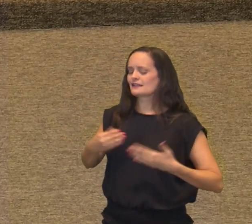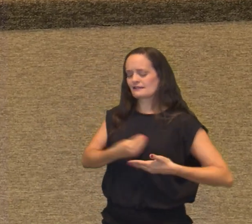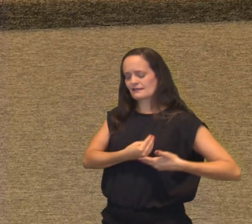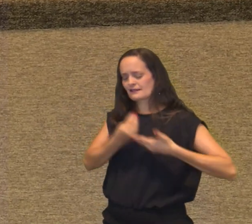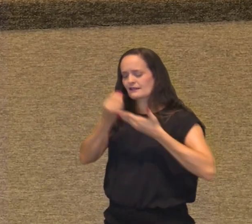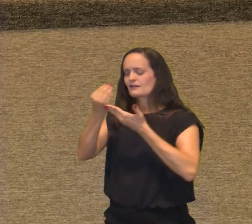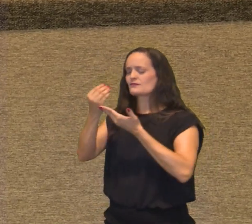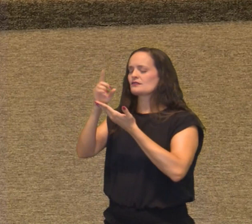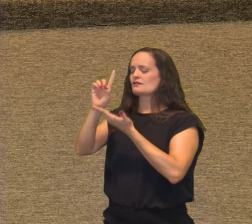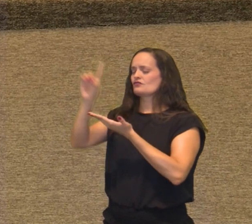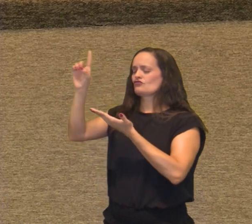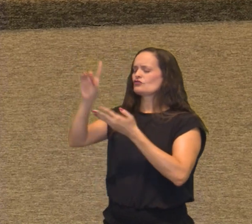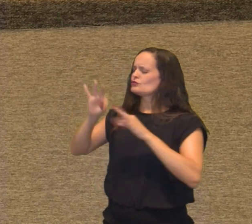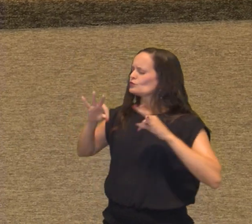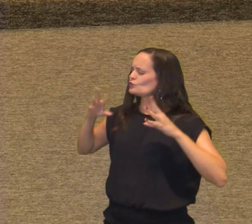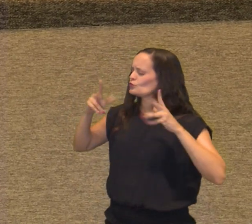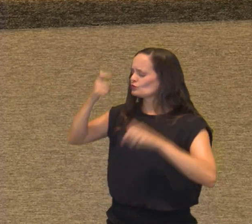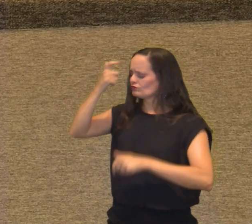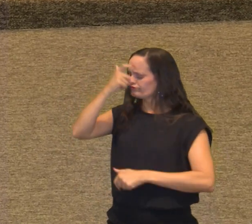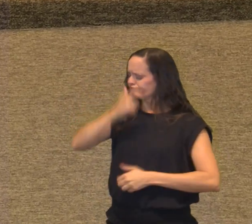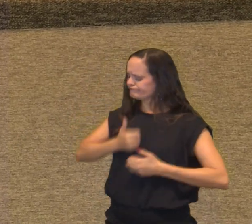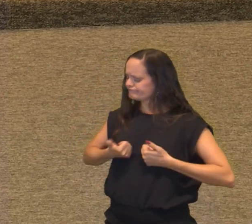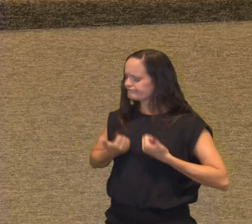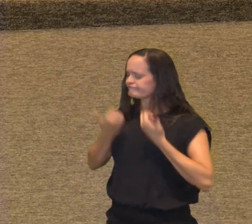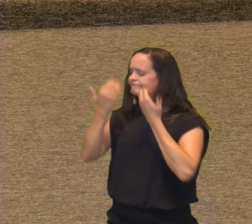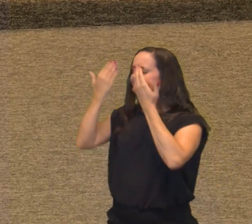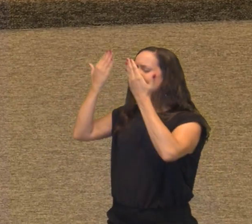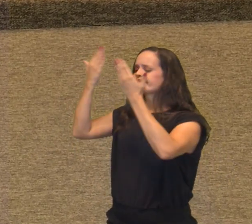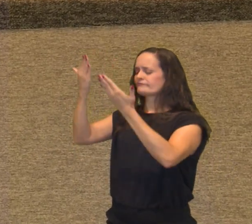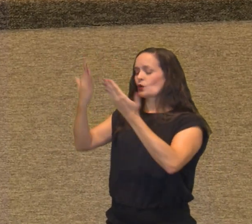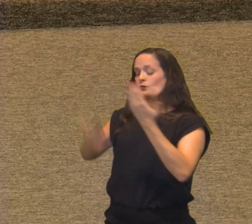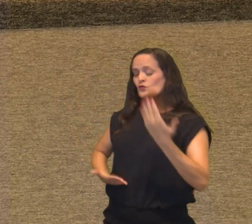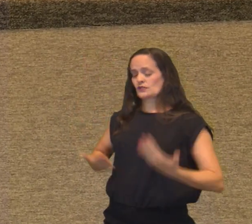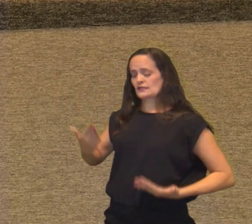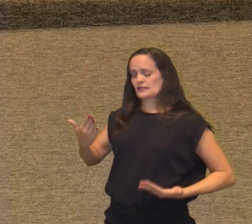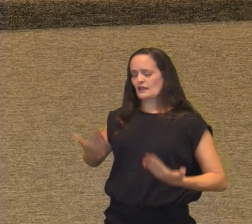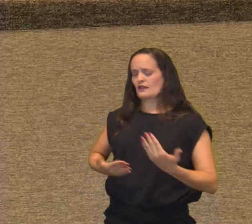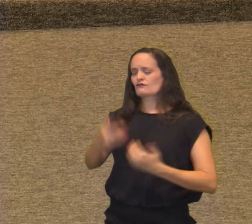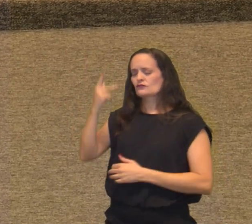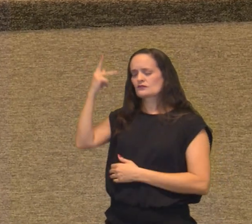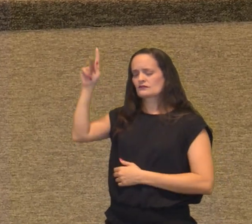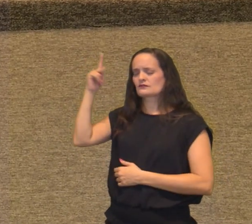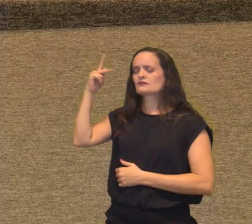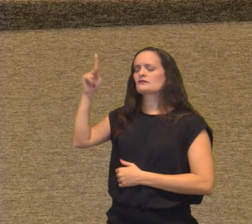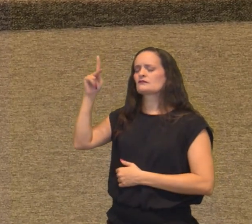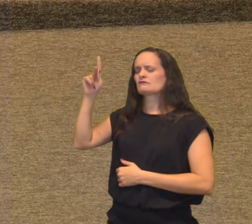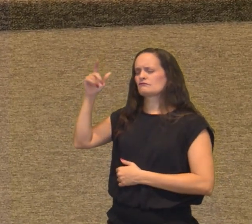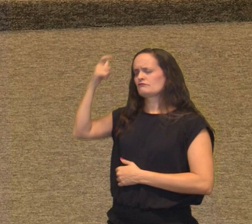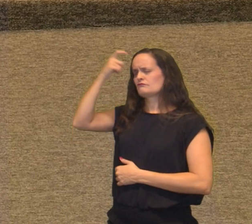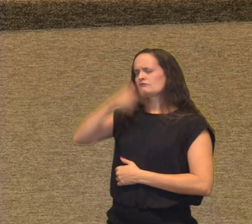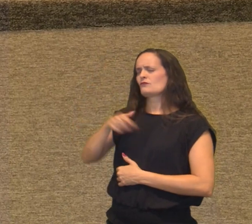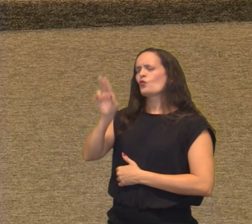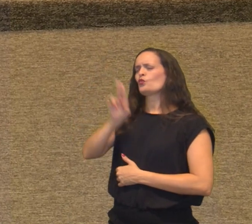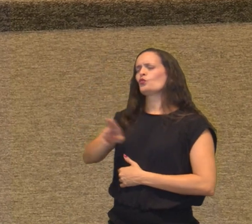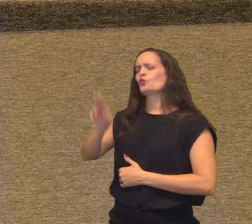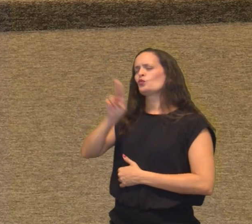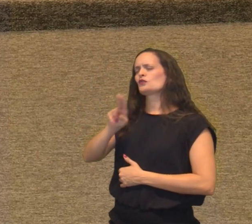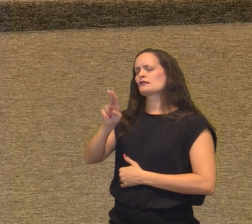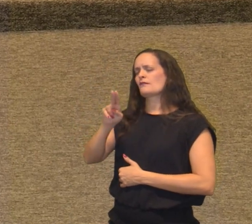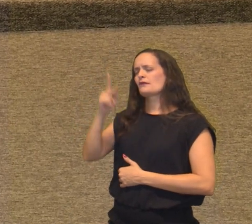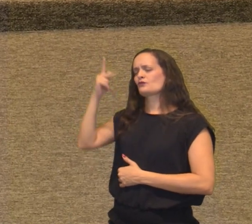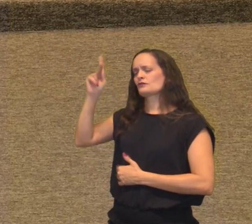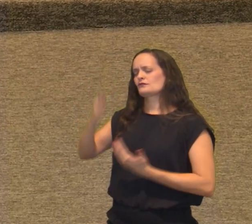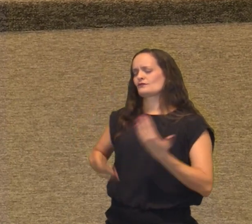Senhor, todo o nosso ser, como servos Teus, Senhor Deus. Usa-nos para o Teu